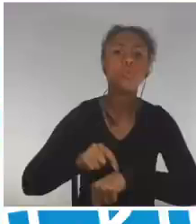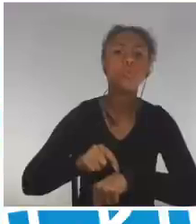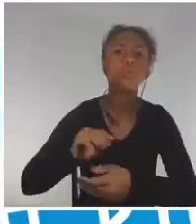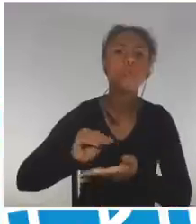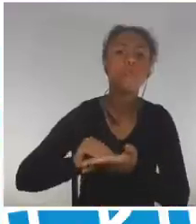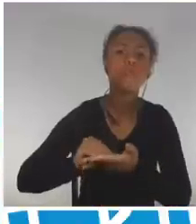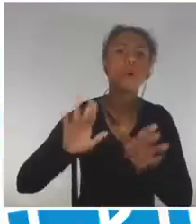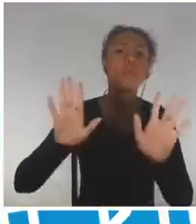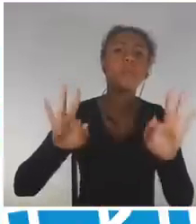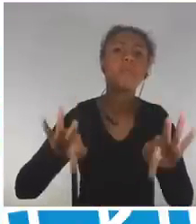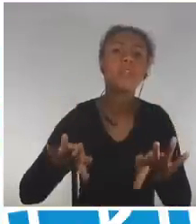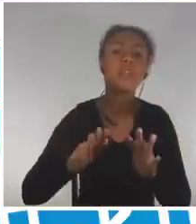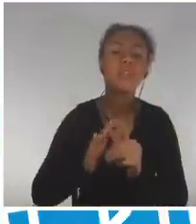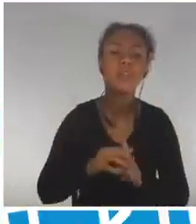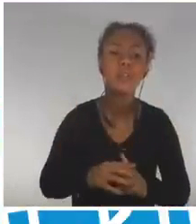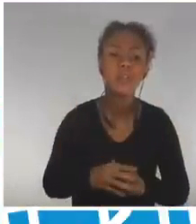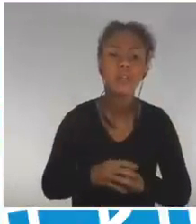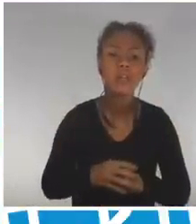por favor?